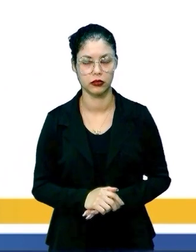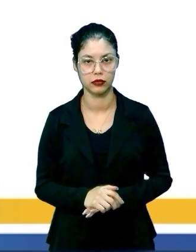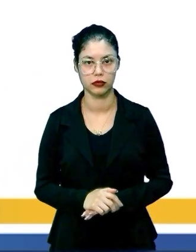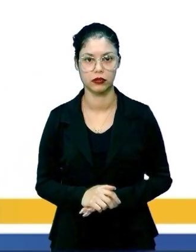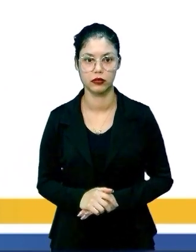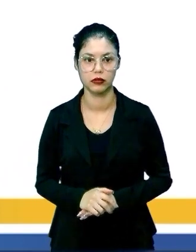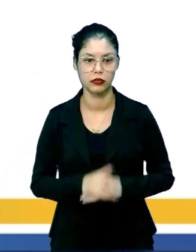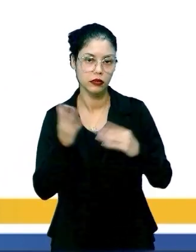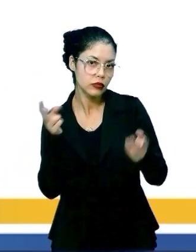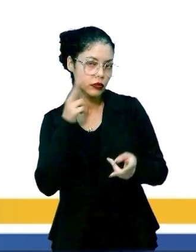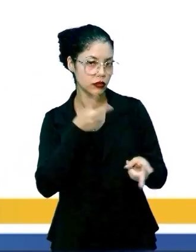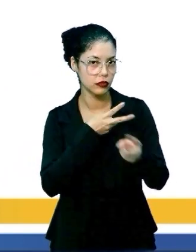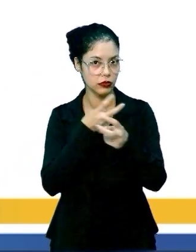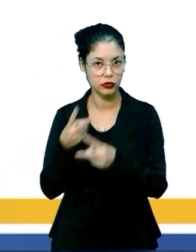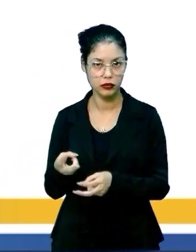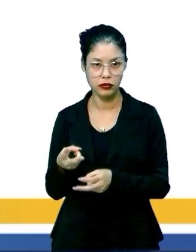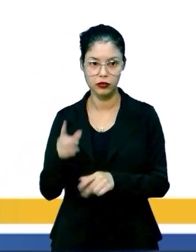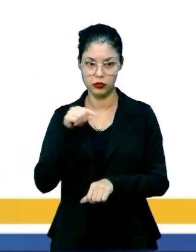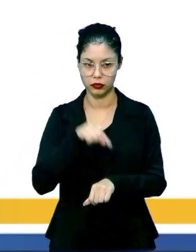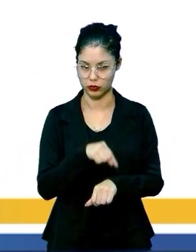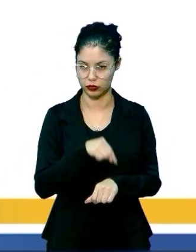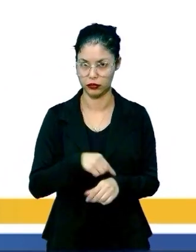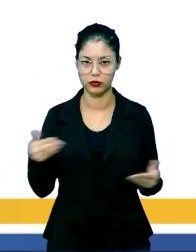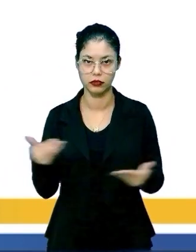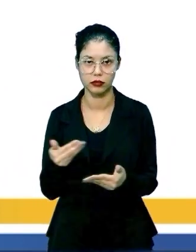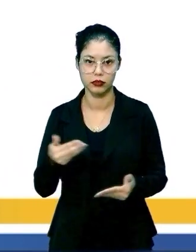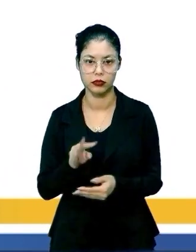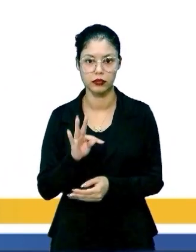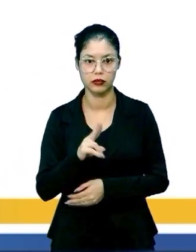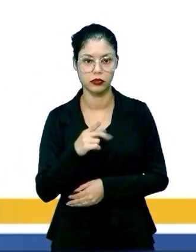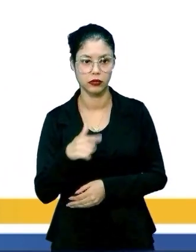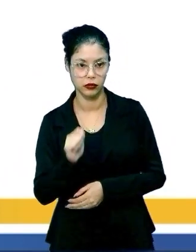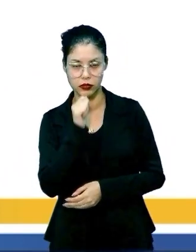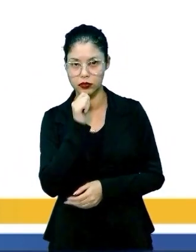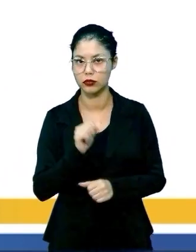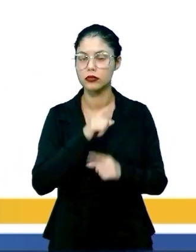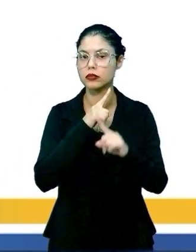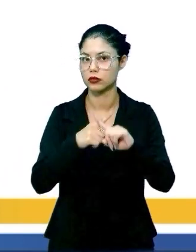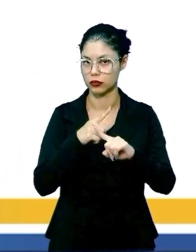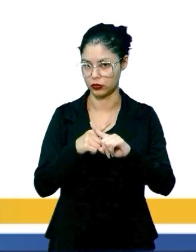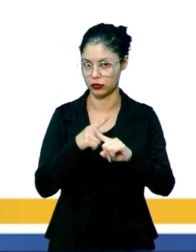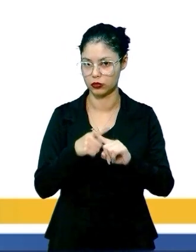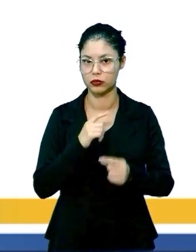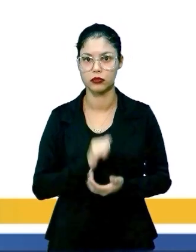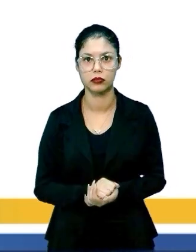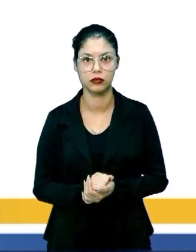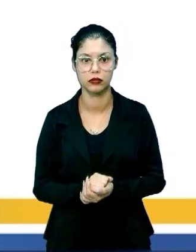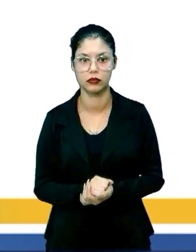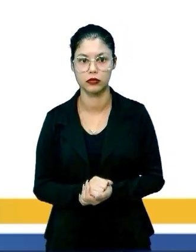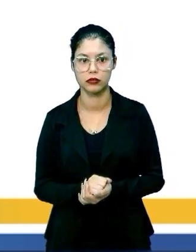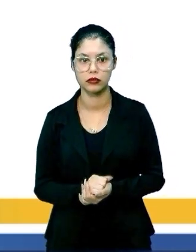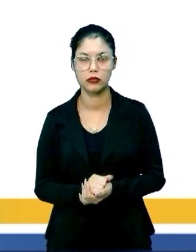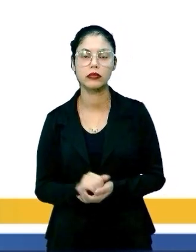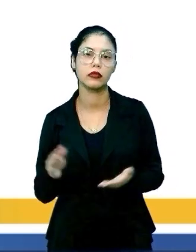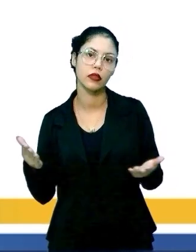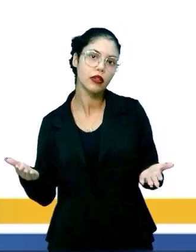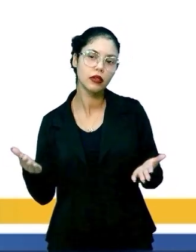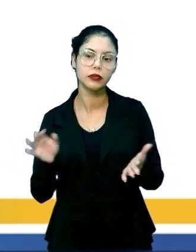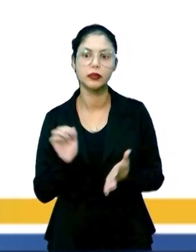ao tempo. Observe agora que a taxa ela não está mais multiplicando